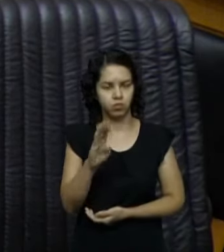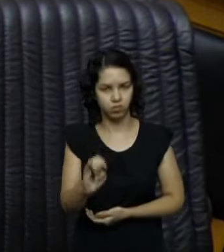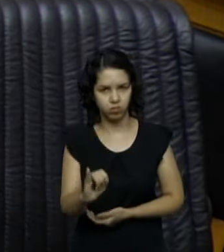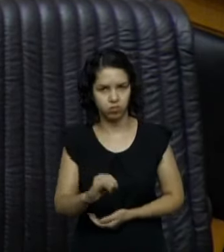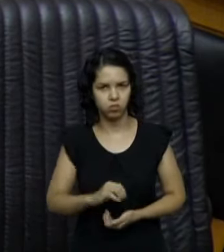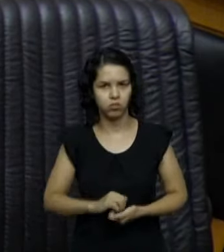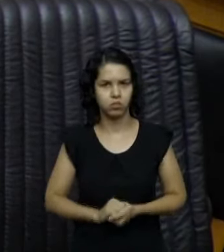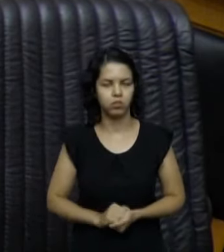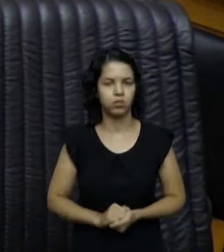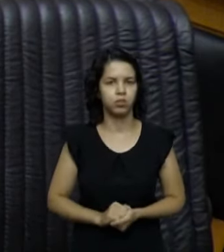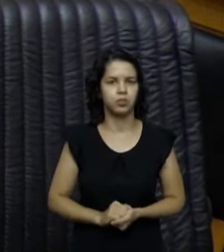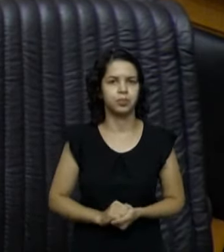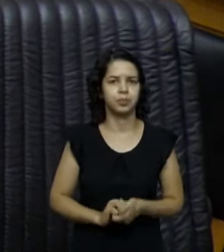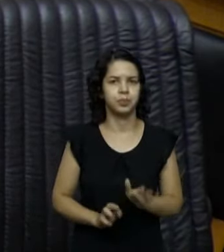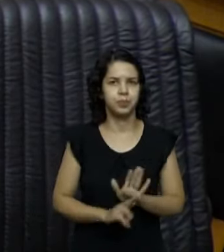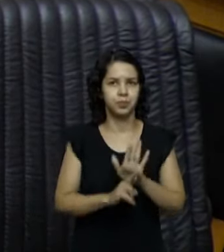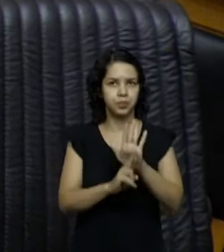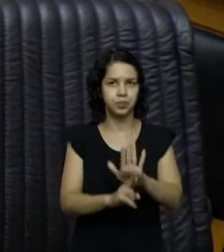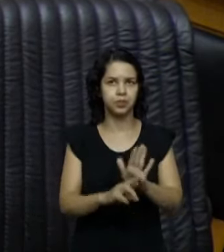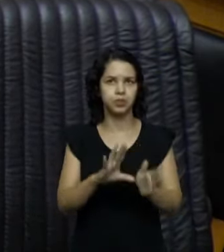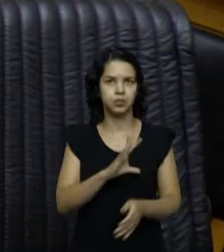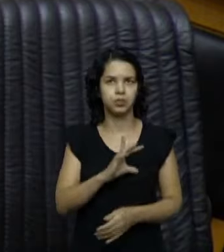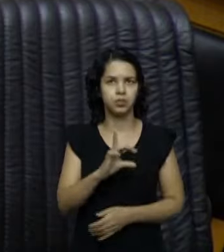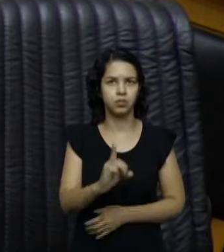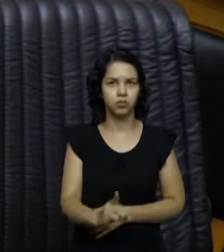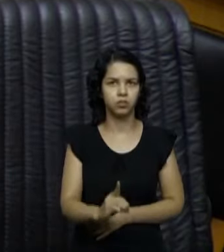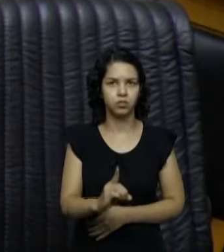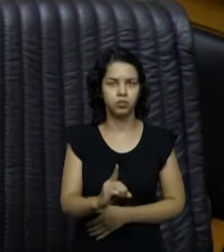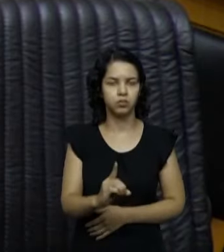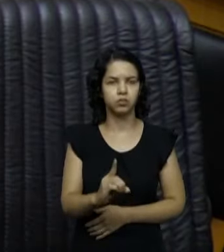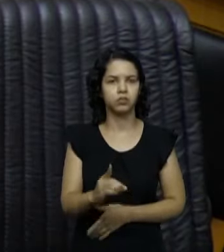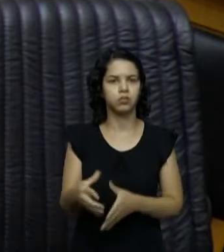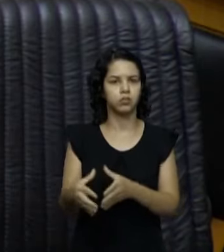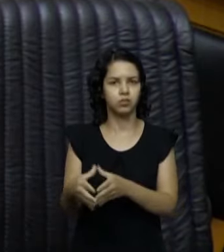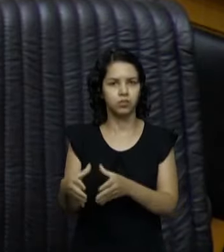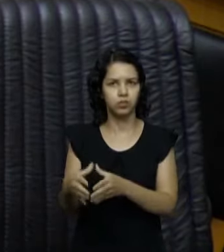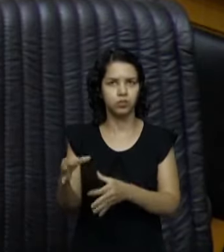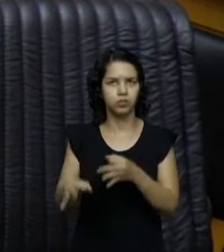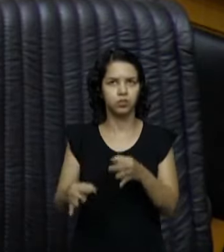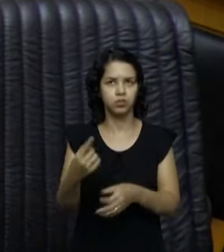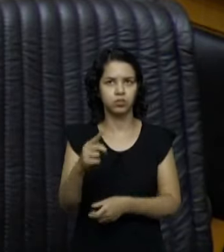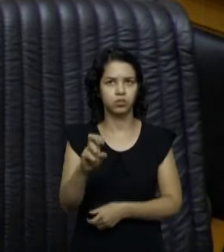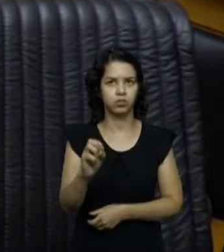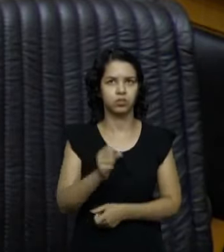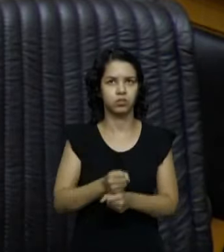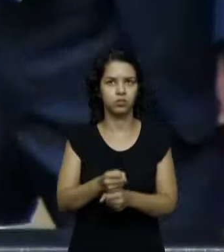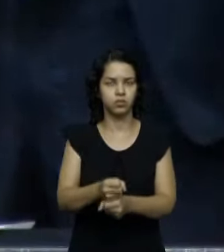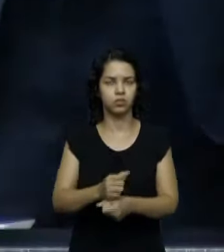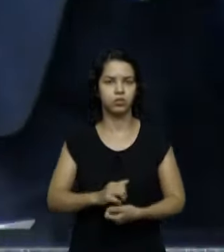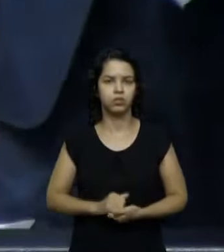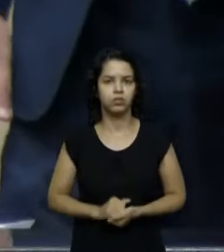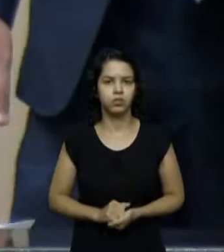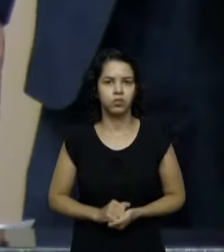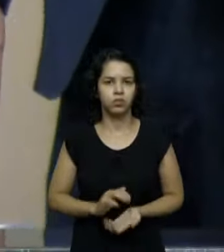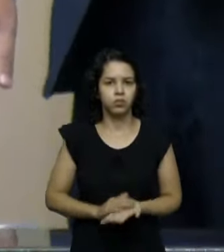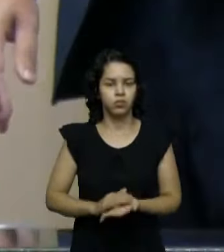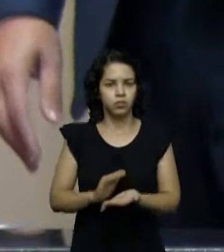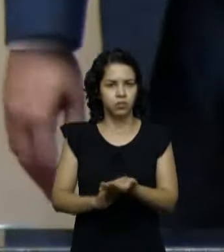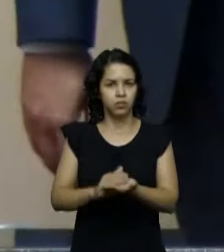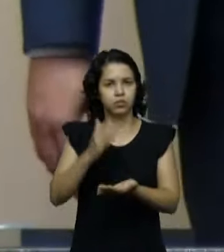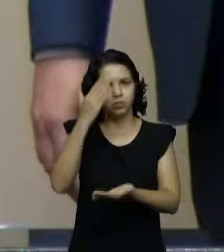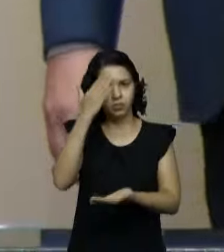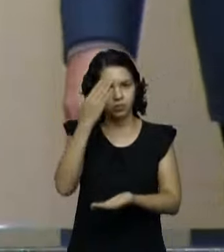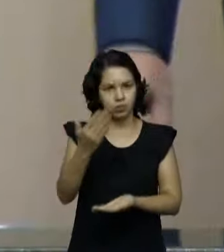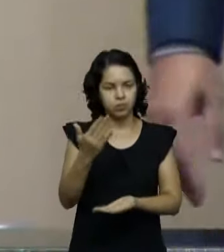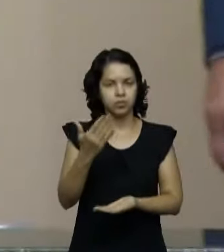da coordenadoria do Núcleo de Práticas Jurídicas pelos seus 50 anos. Obrigado, deputado